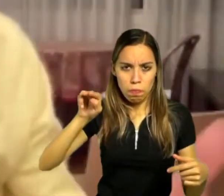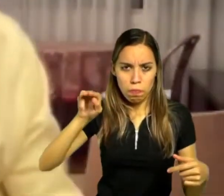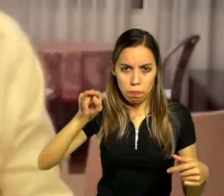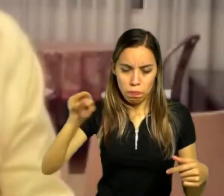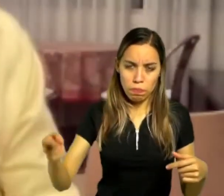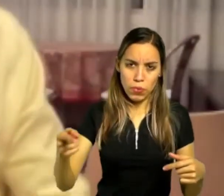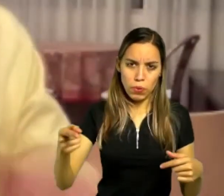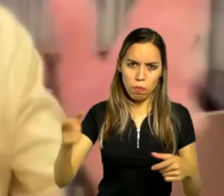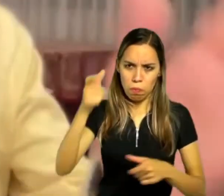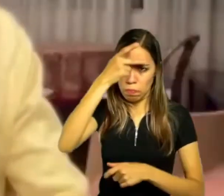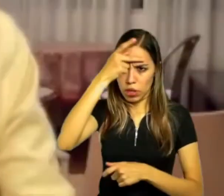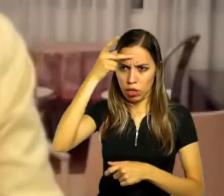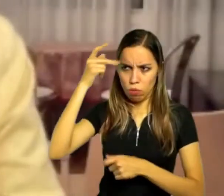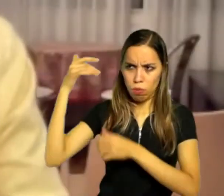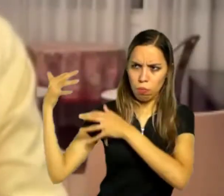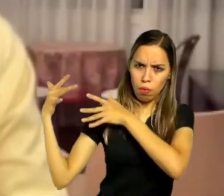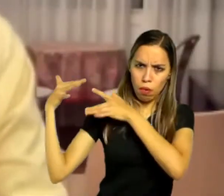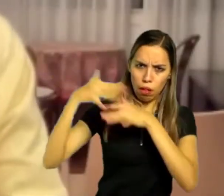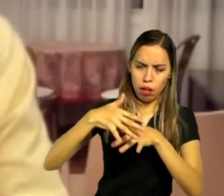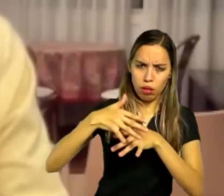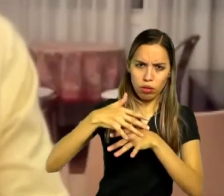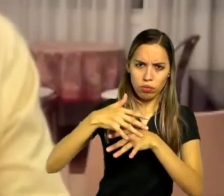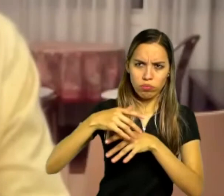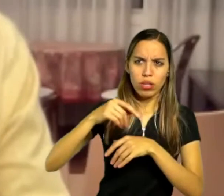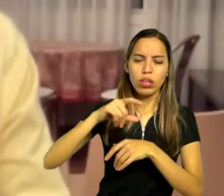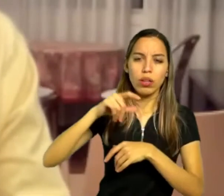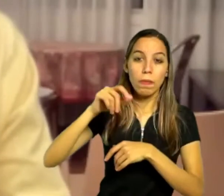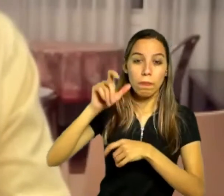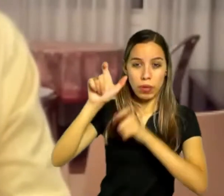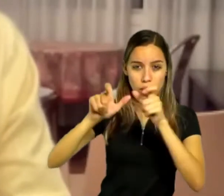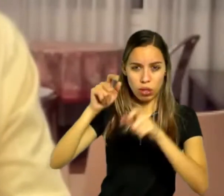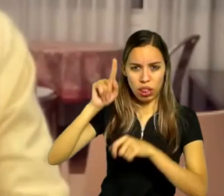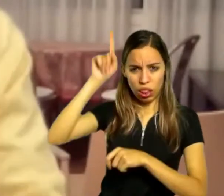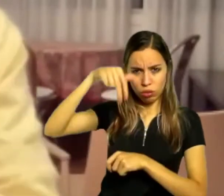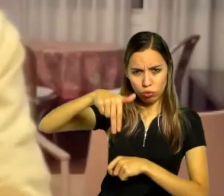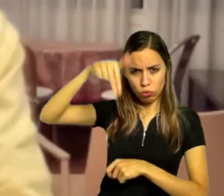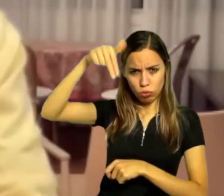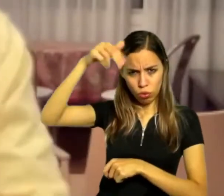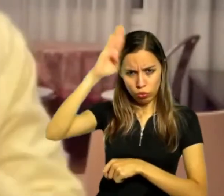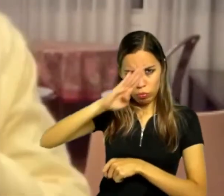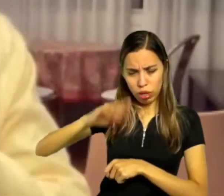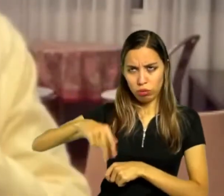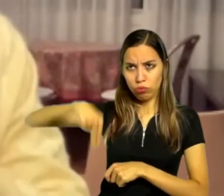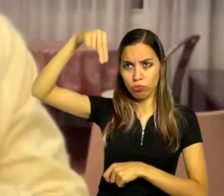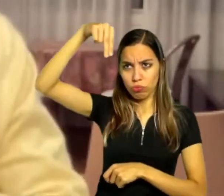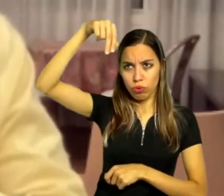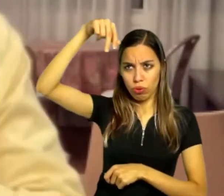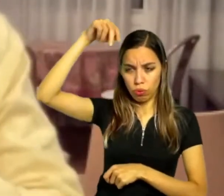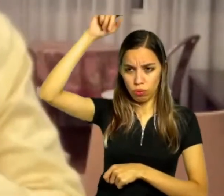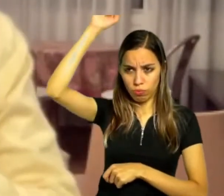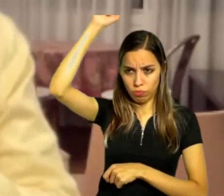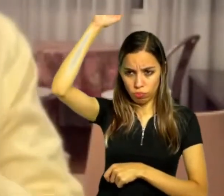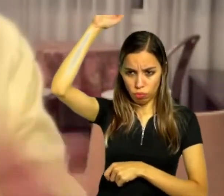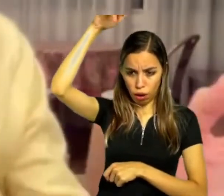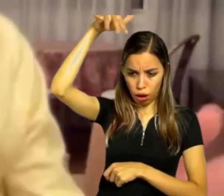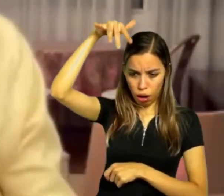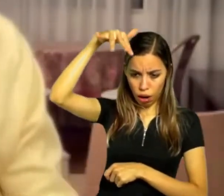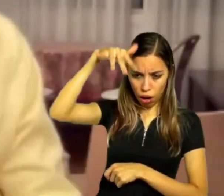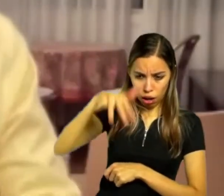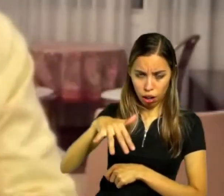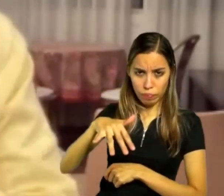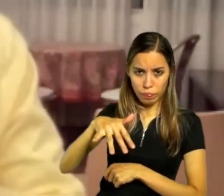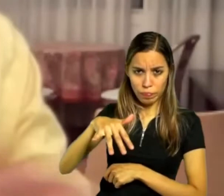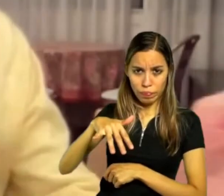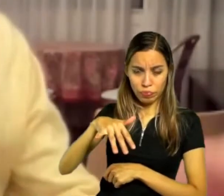todos os lados do país, especialmente do Nordeste. E iam morar na periferia, essas pessoas, sem nenhum